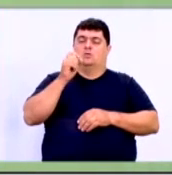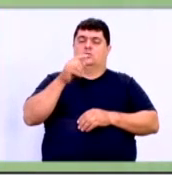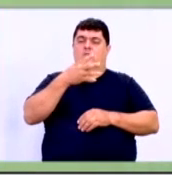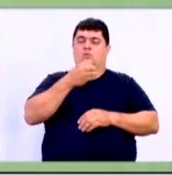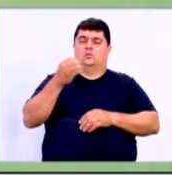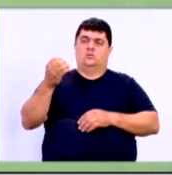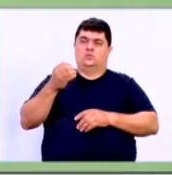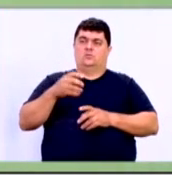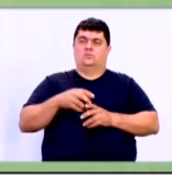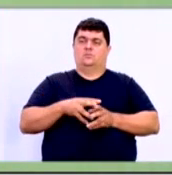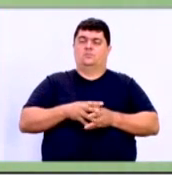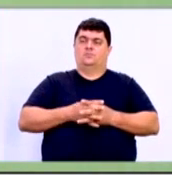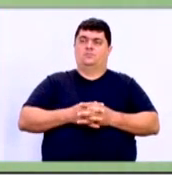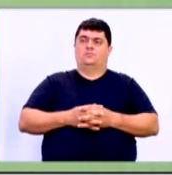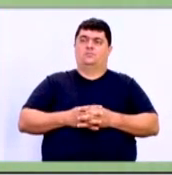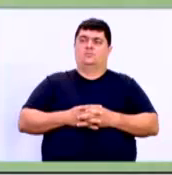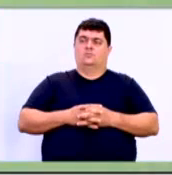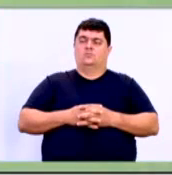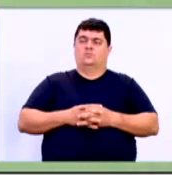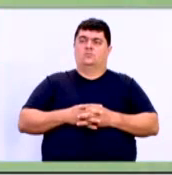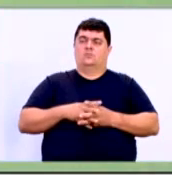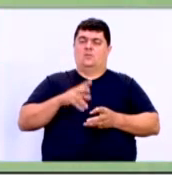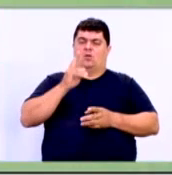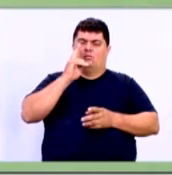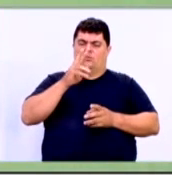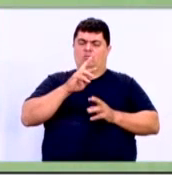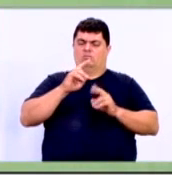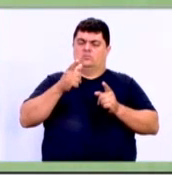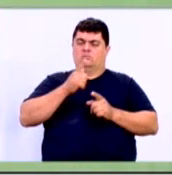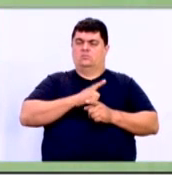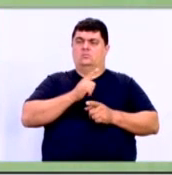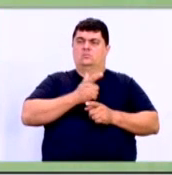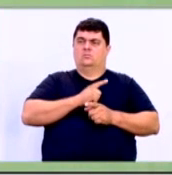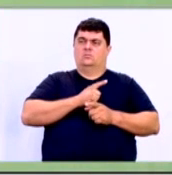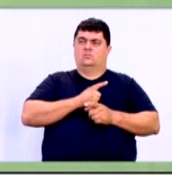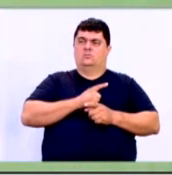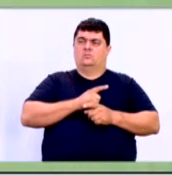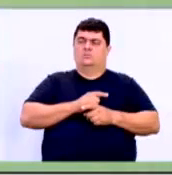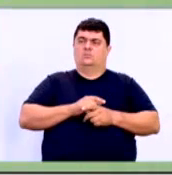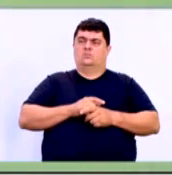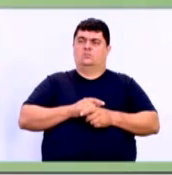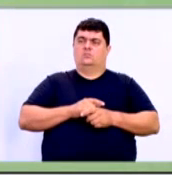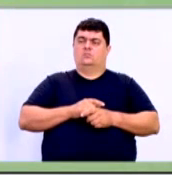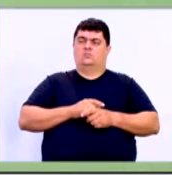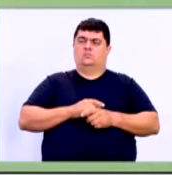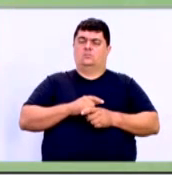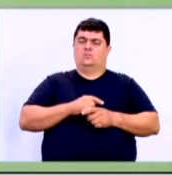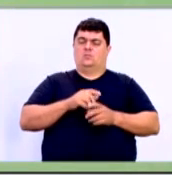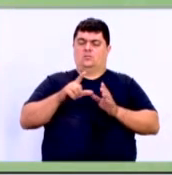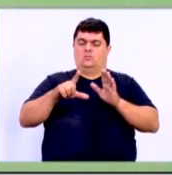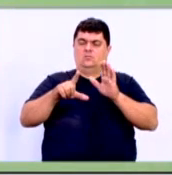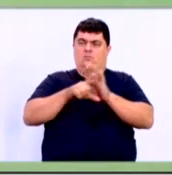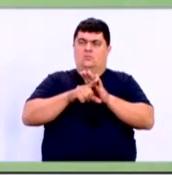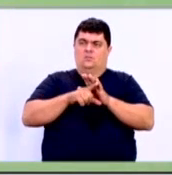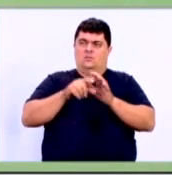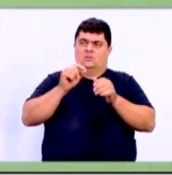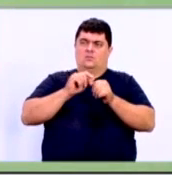12.400, 10 mil. Vocês viram que tem uma diferença? Agora eu pergunto, o fisco, ele